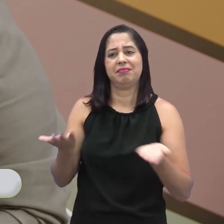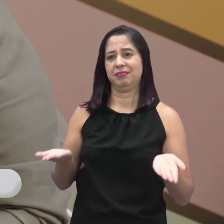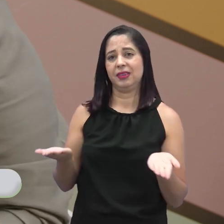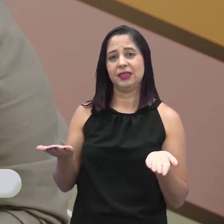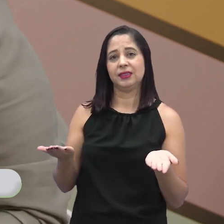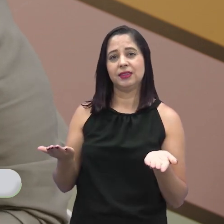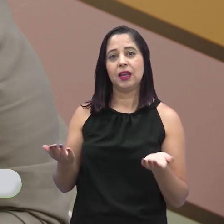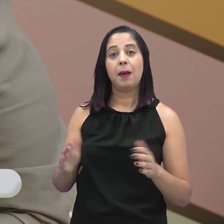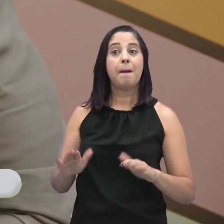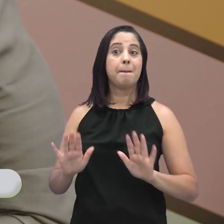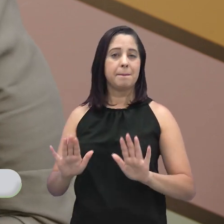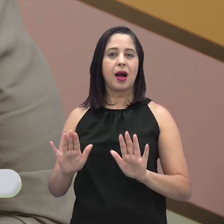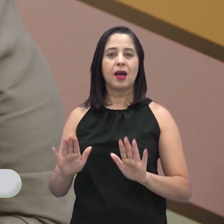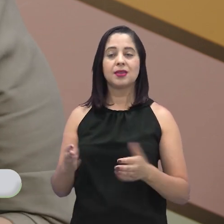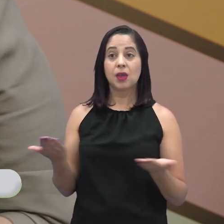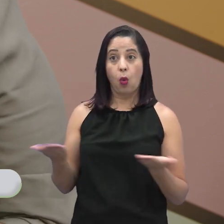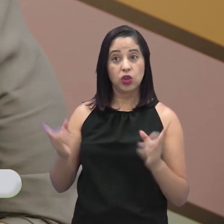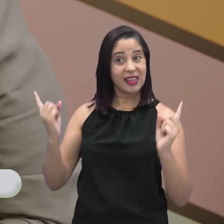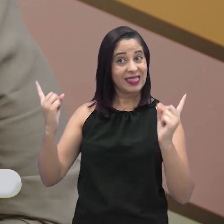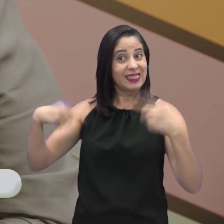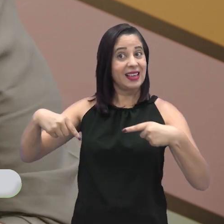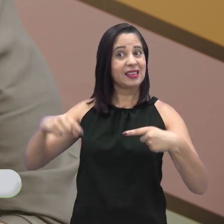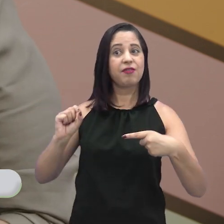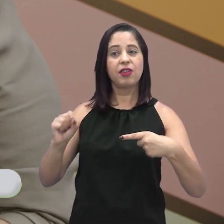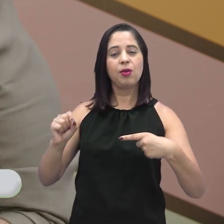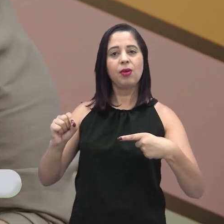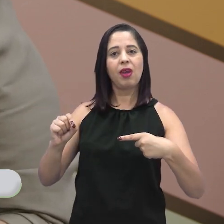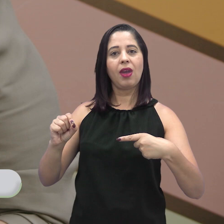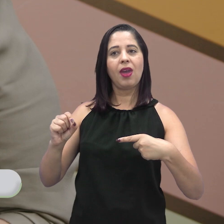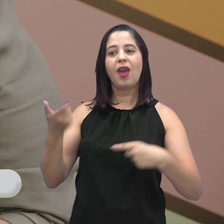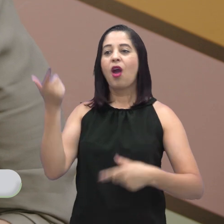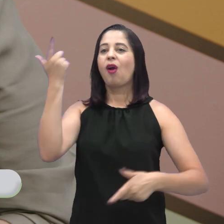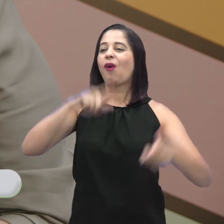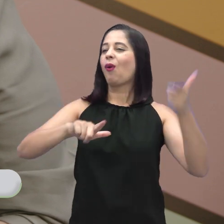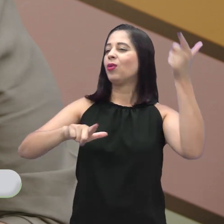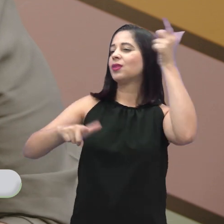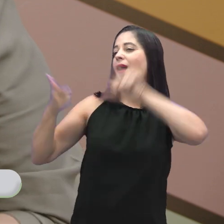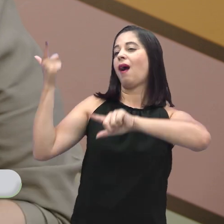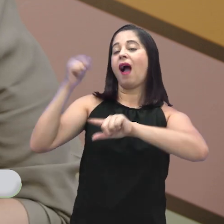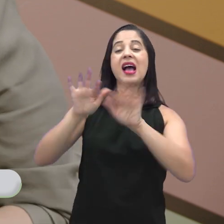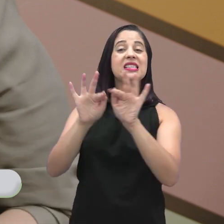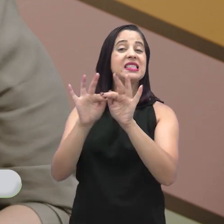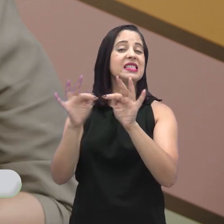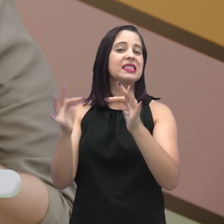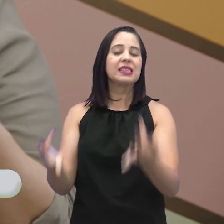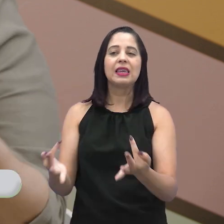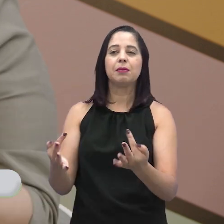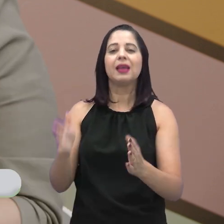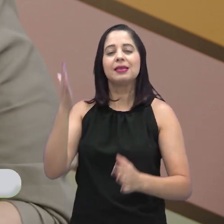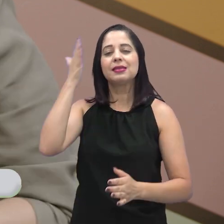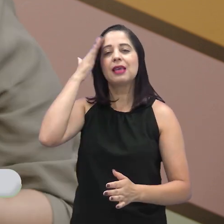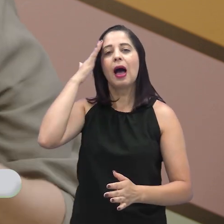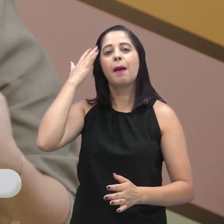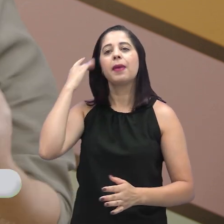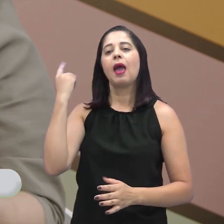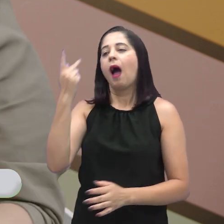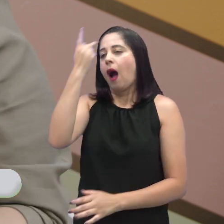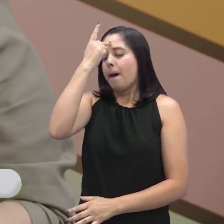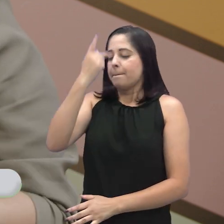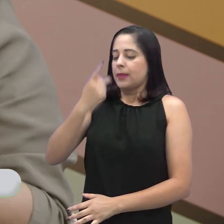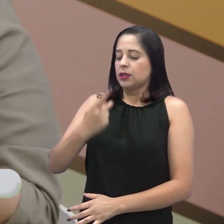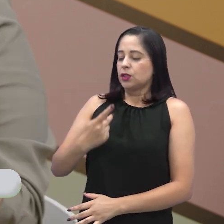hoje em dia o desafio é o simples, né? É o retorno ao contato consigo mesmo, né? Com o seu ambiente,